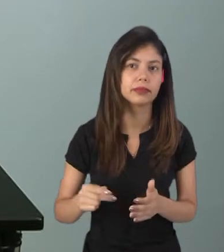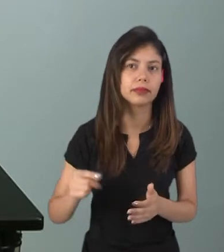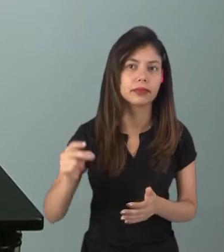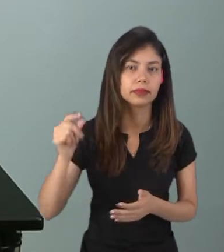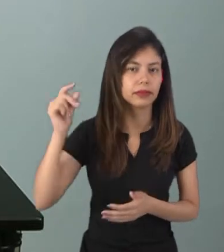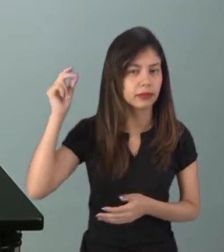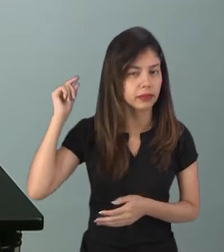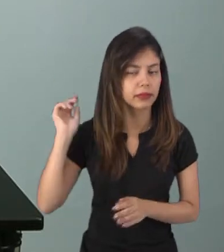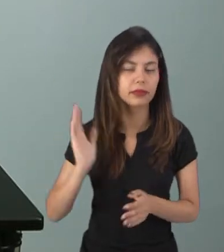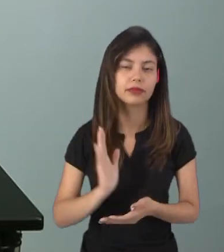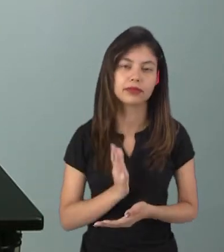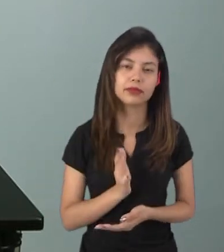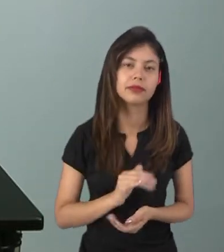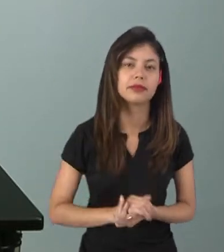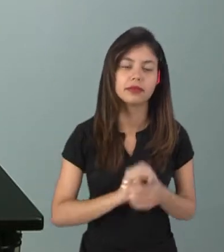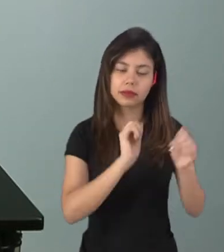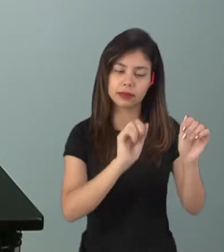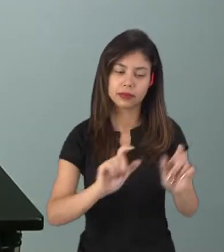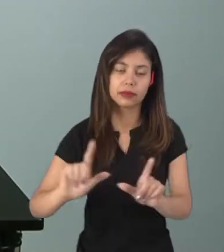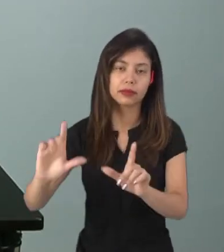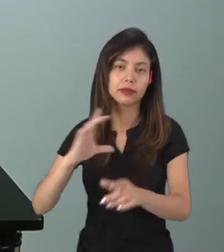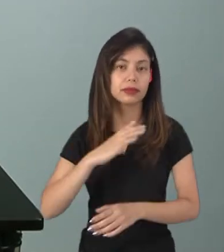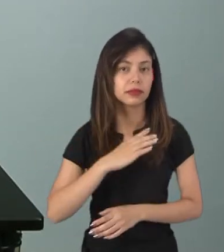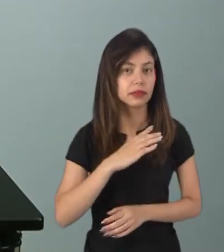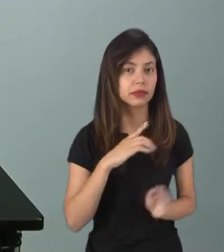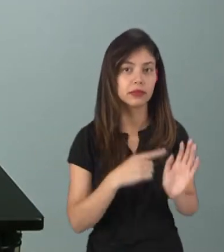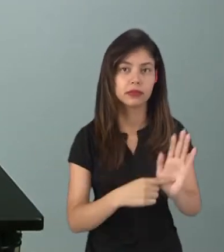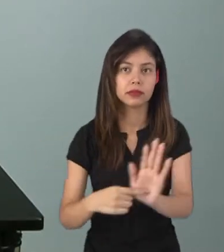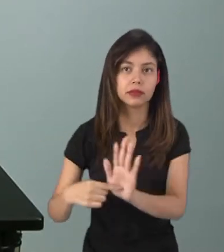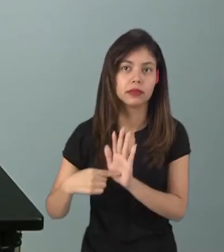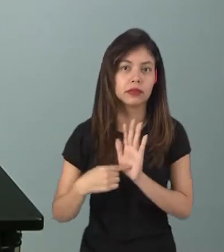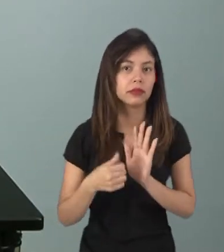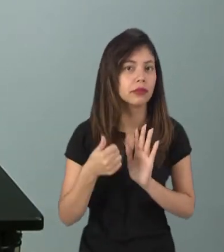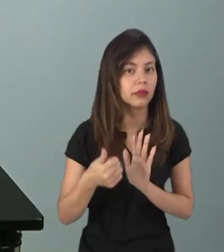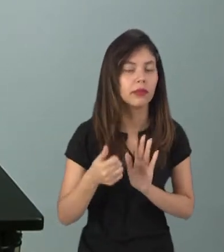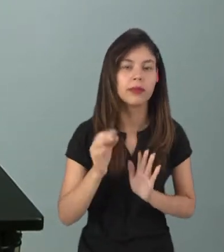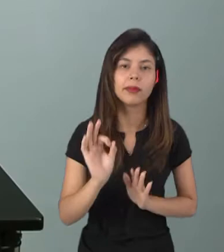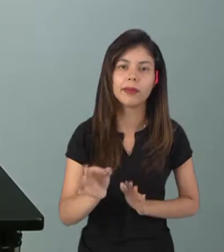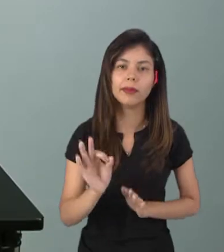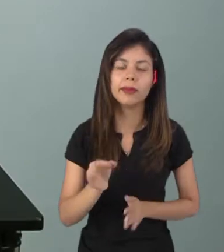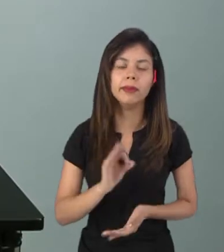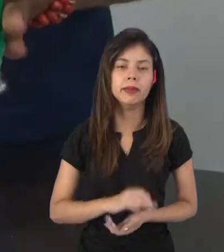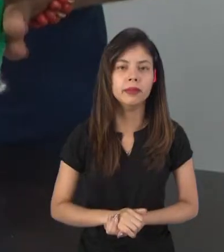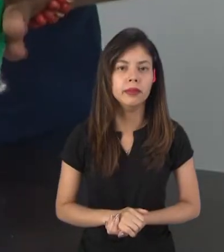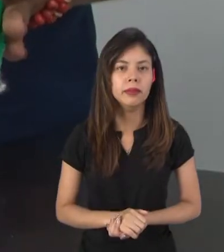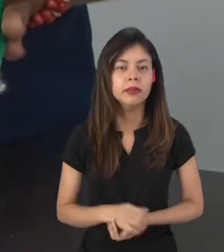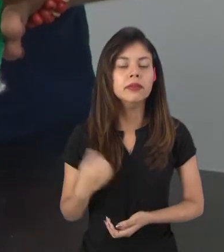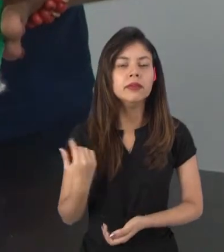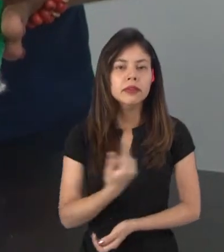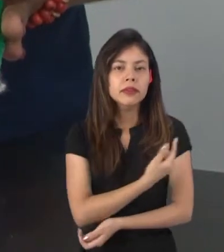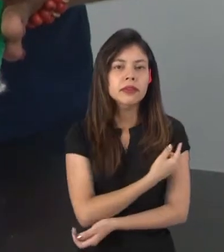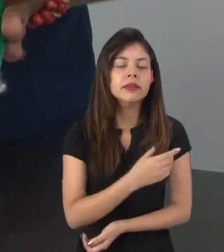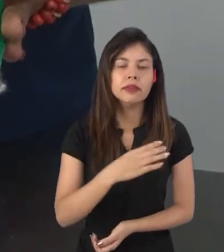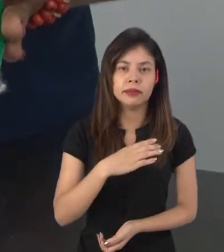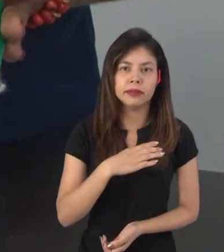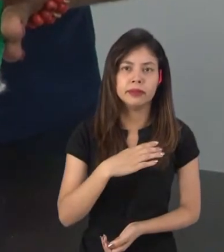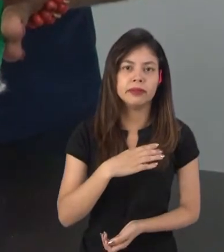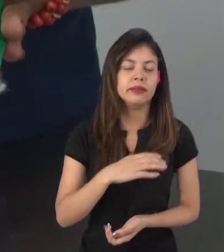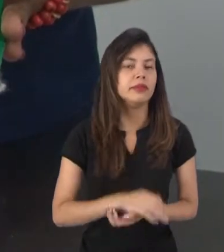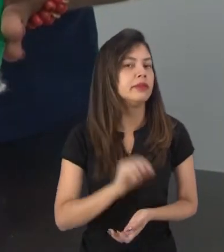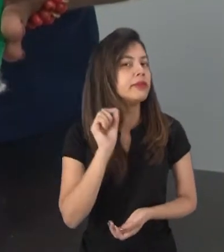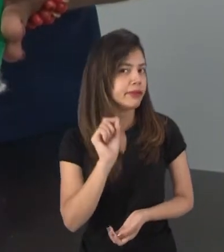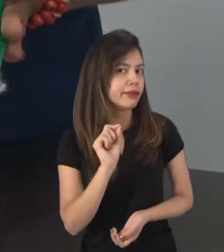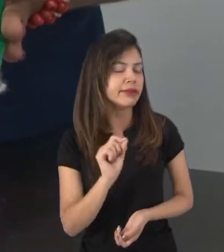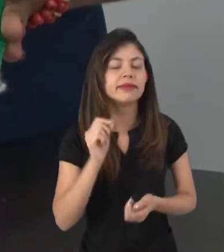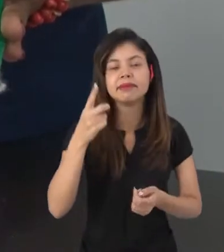porque ela é a representação de uma cidade, certinho? Então, nessa cidade aqui, o